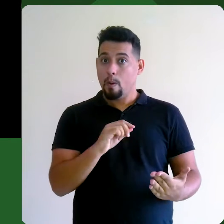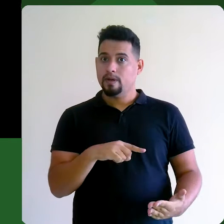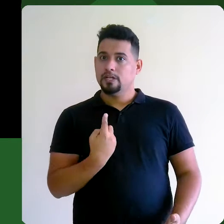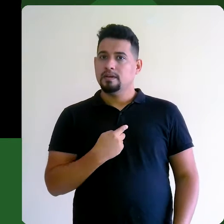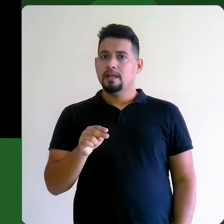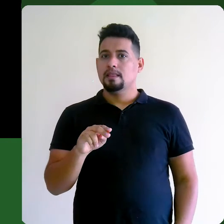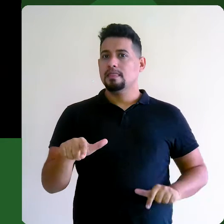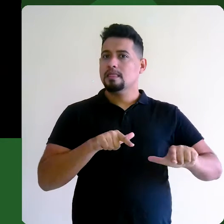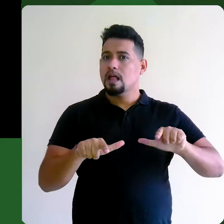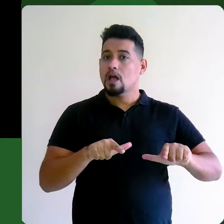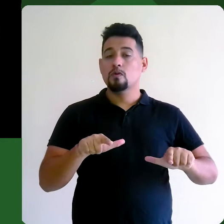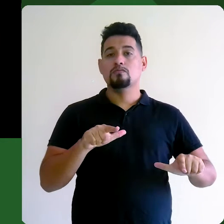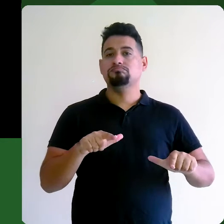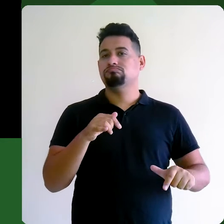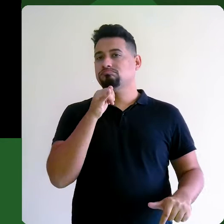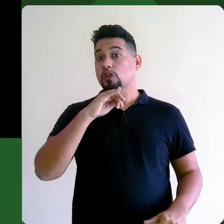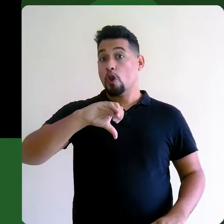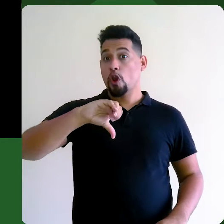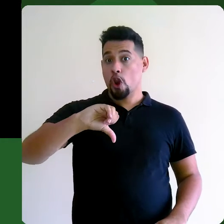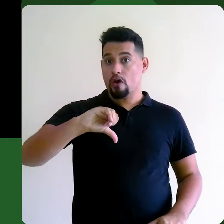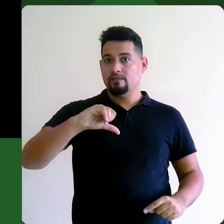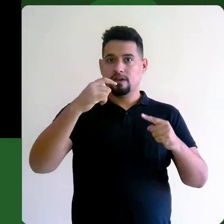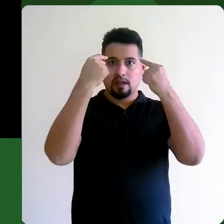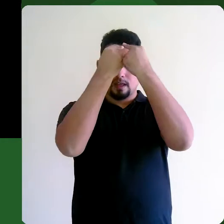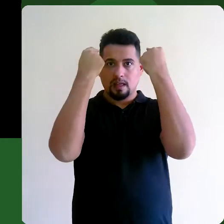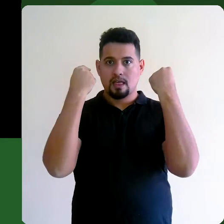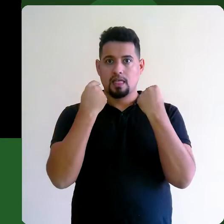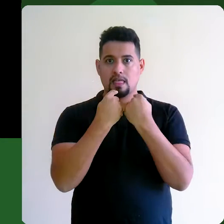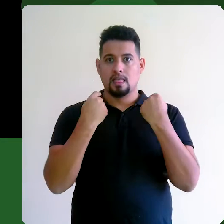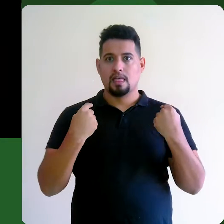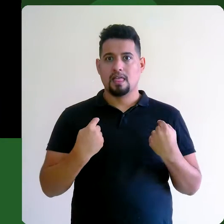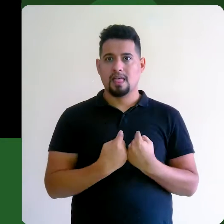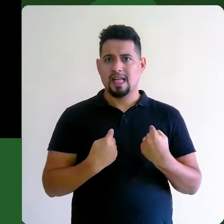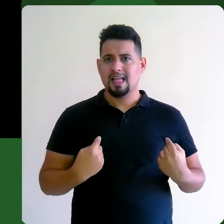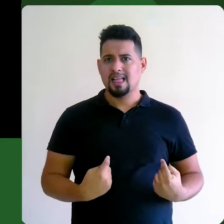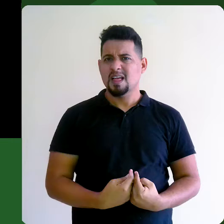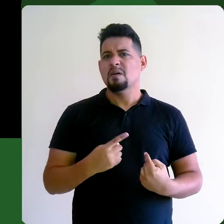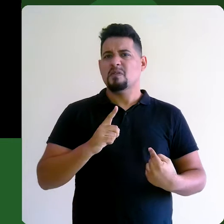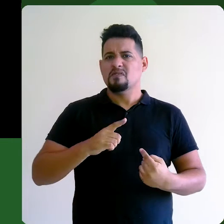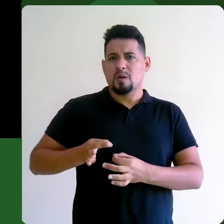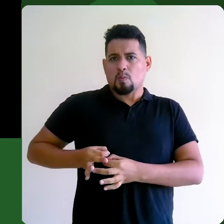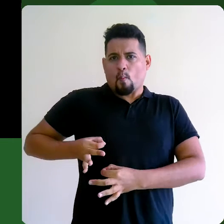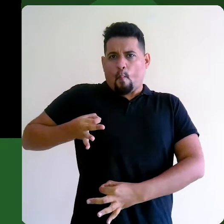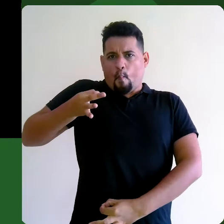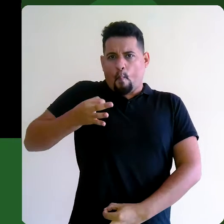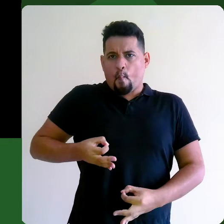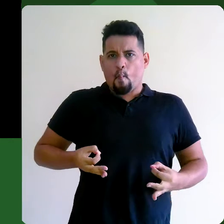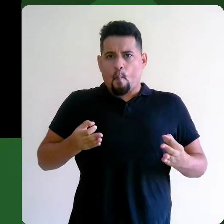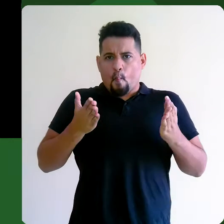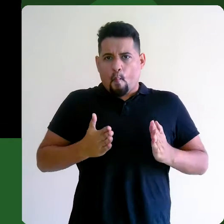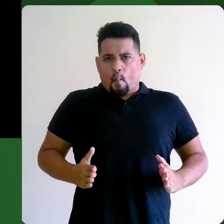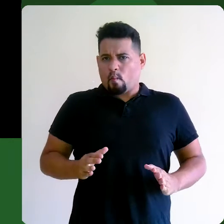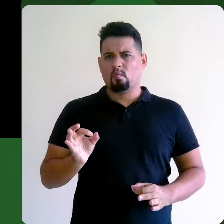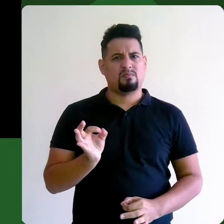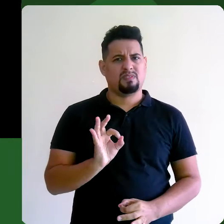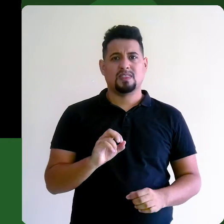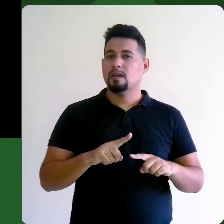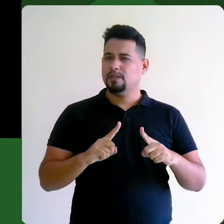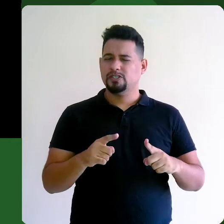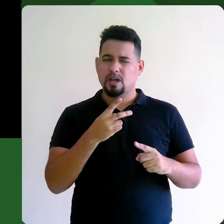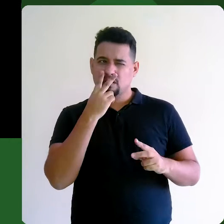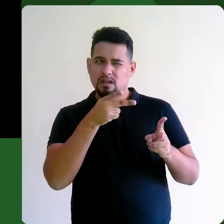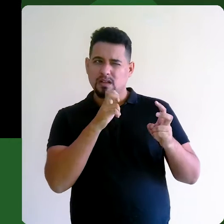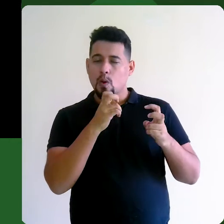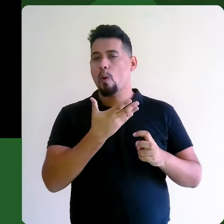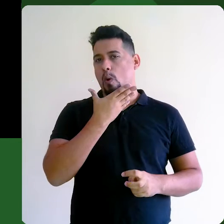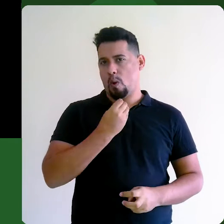especialmente com 9 cabeças, para que ele não fique, né, com uma aparência muito alongada, muito magra, para deixar ele